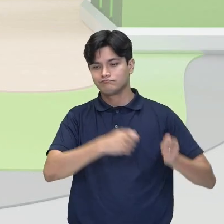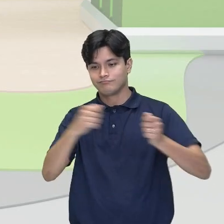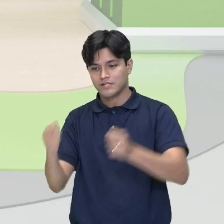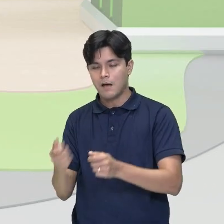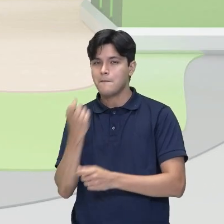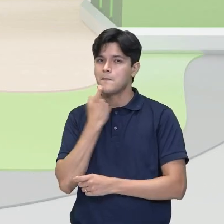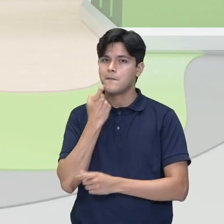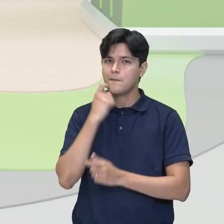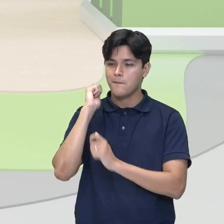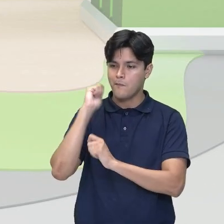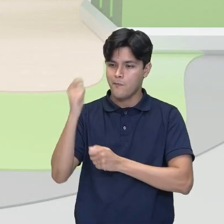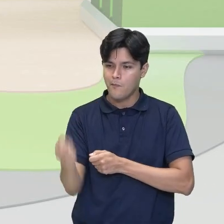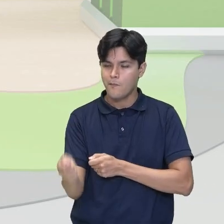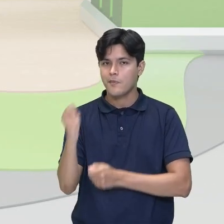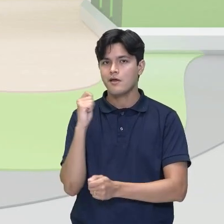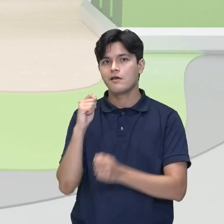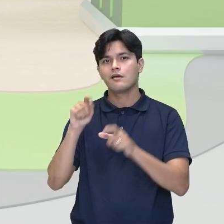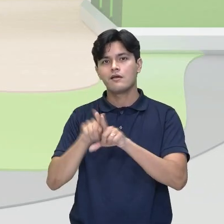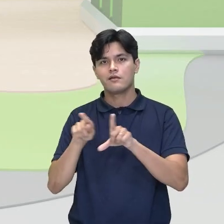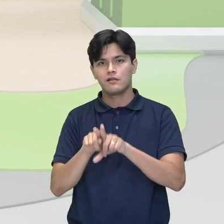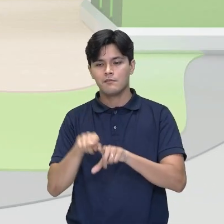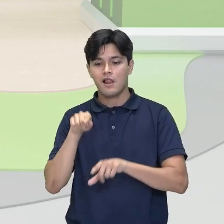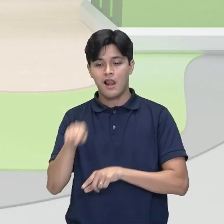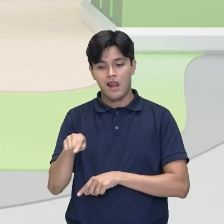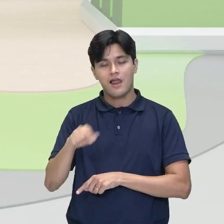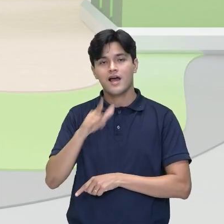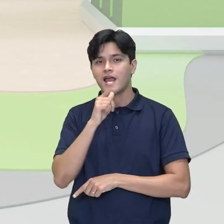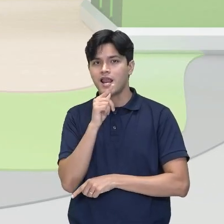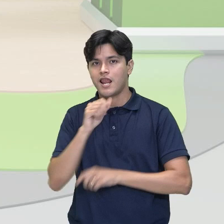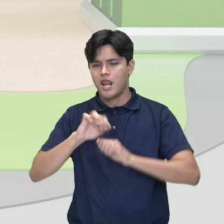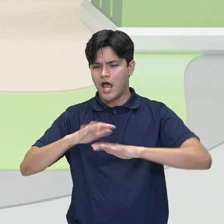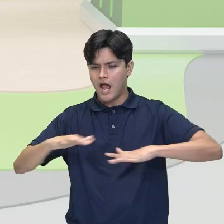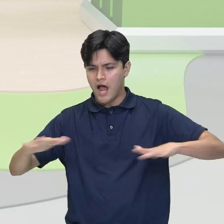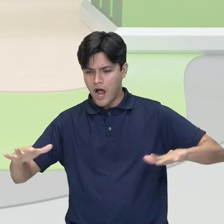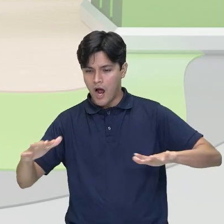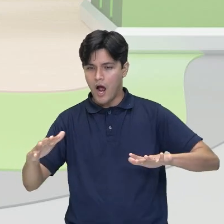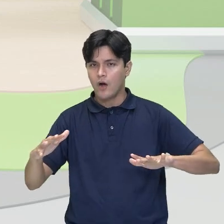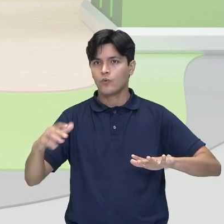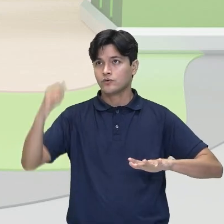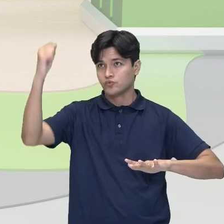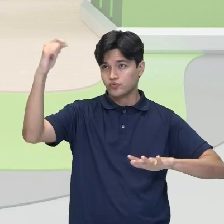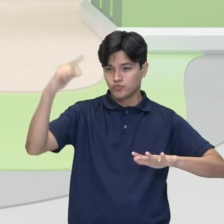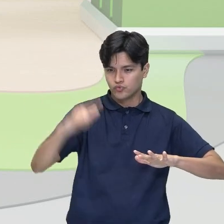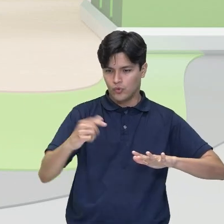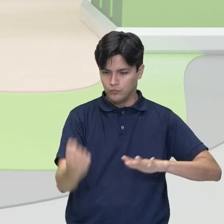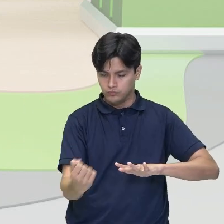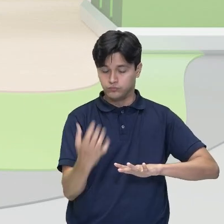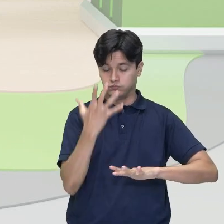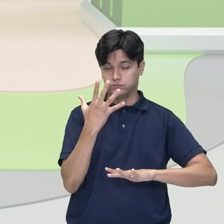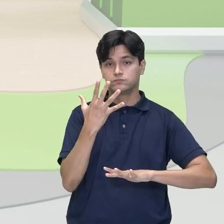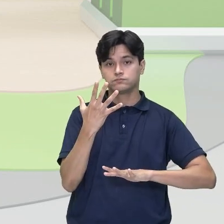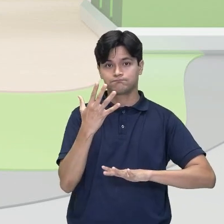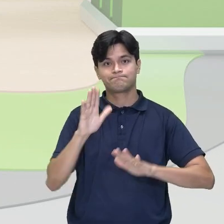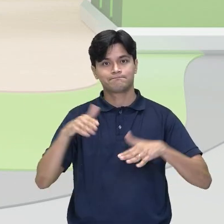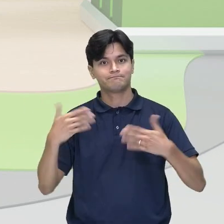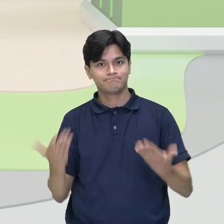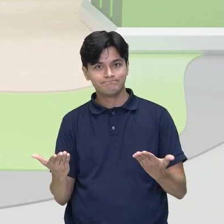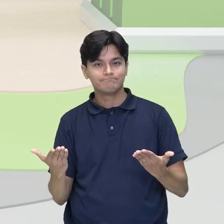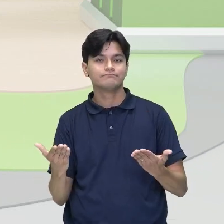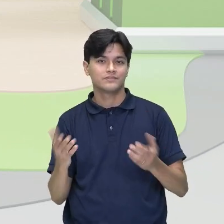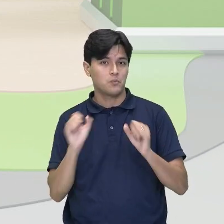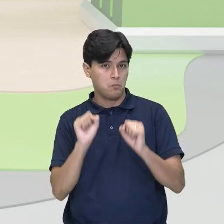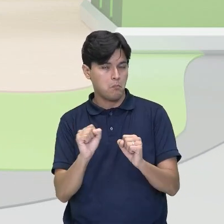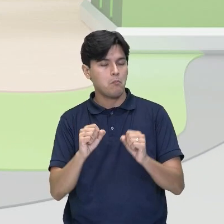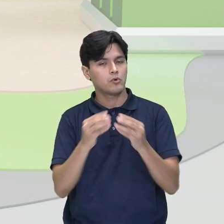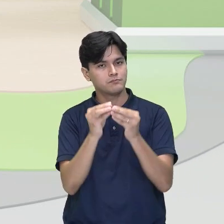ainda, potencializa mais ainda essa claridade, expondo mais ainda os seus olhos a esses danos.